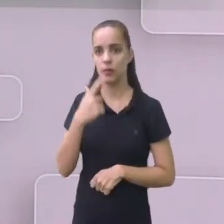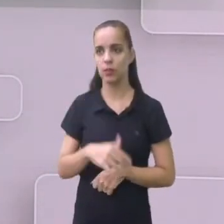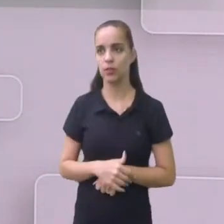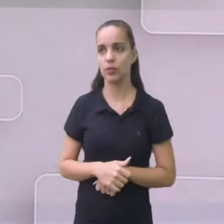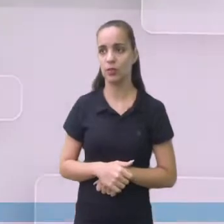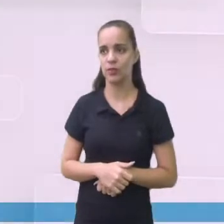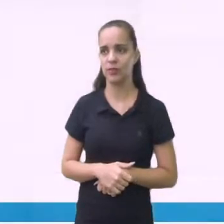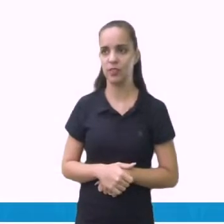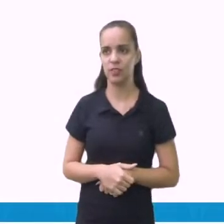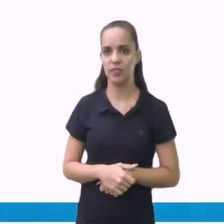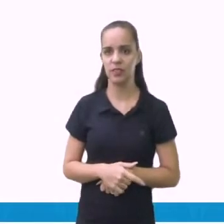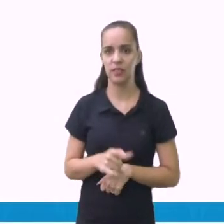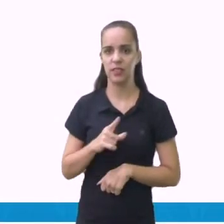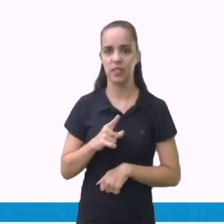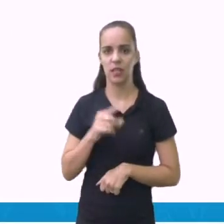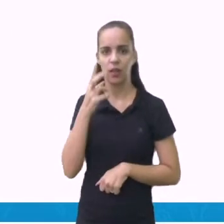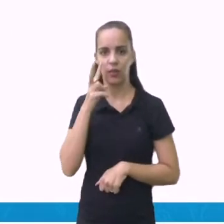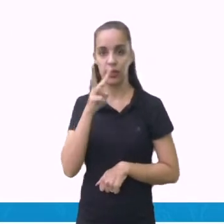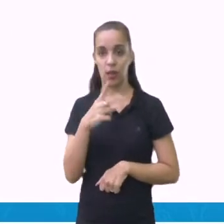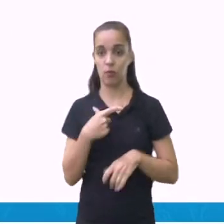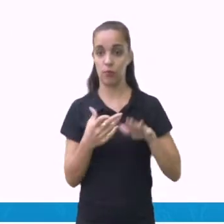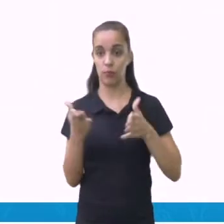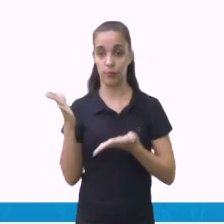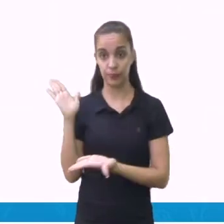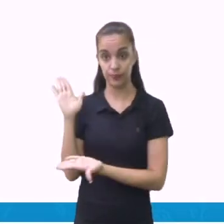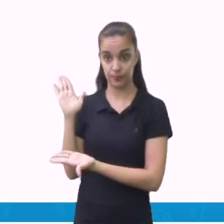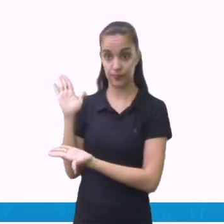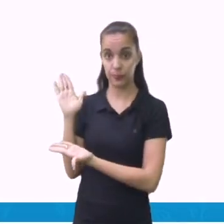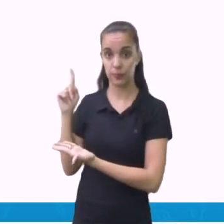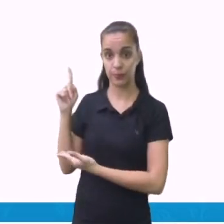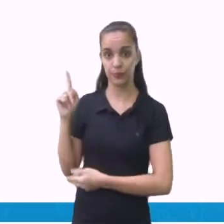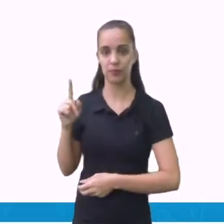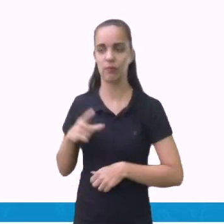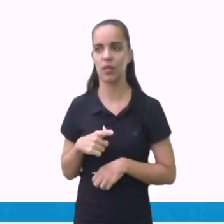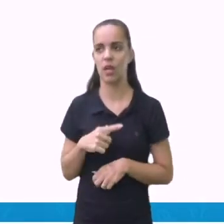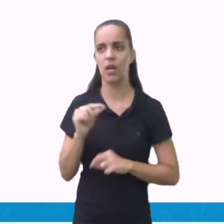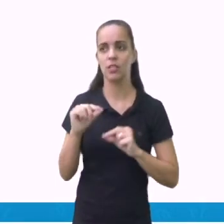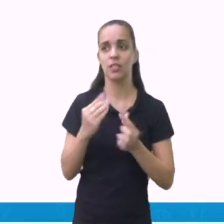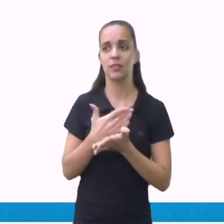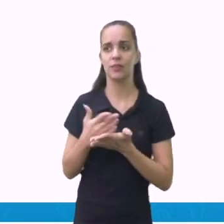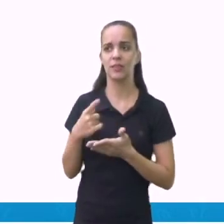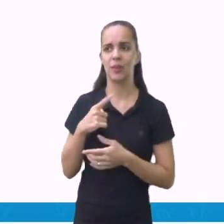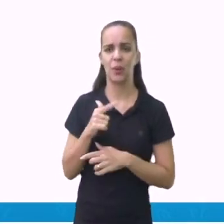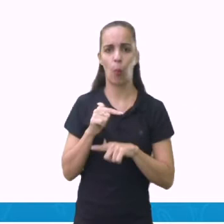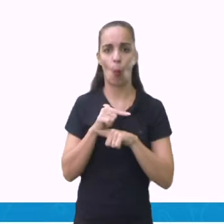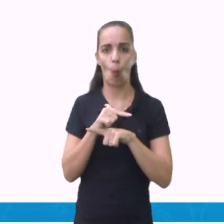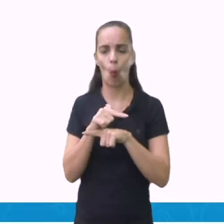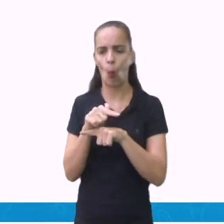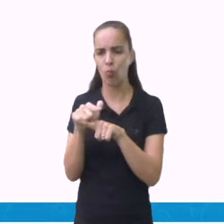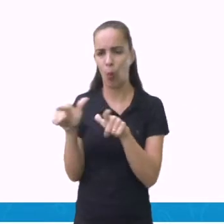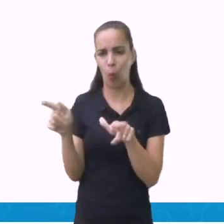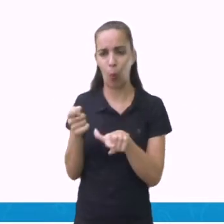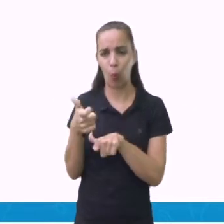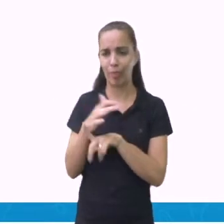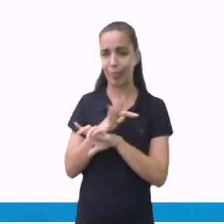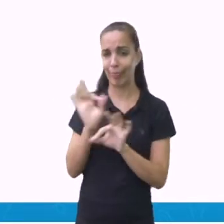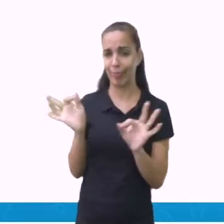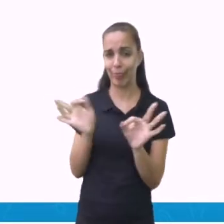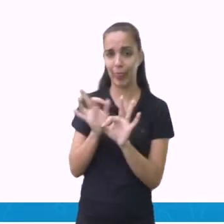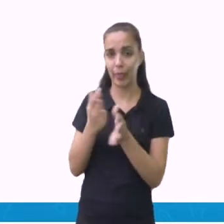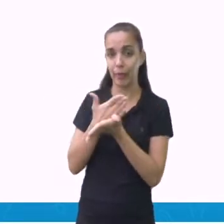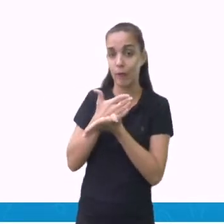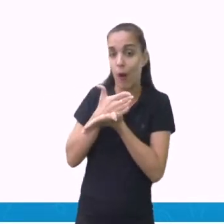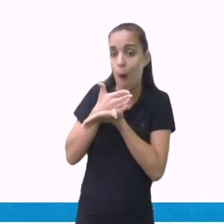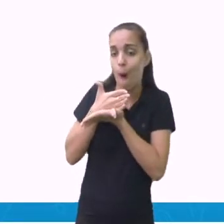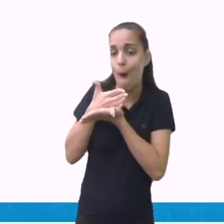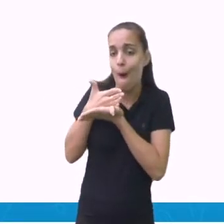a gente tem uma imagem aí, olha, de Brasília começando. Vocês podem observar que não tem quase nada. Brasília